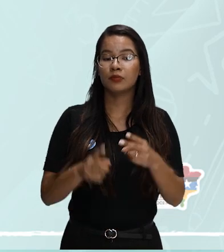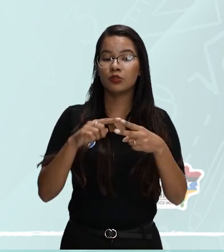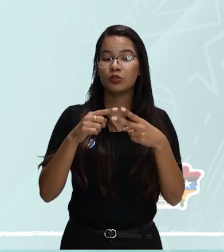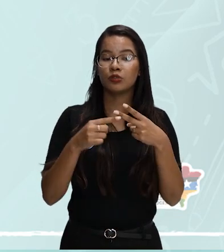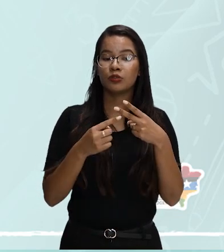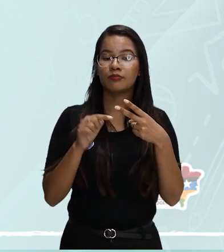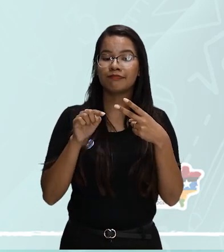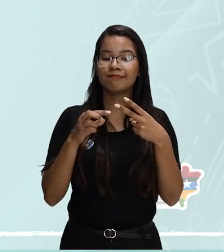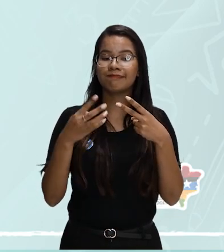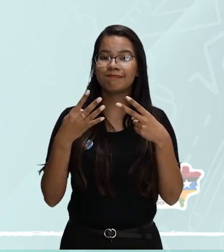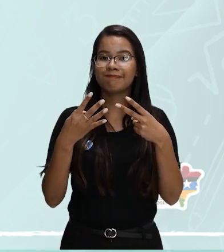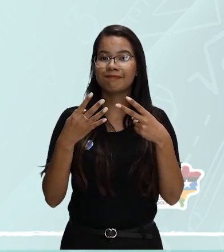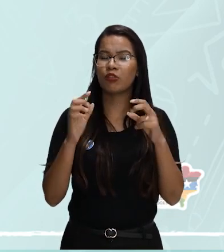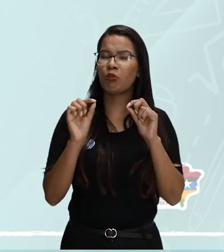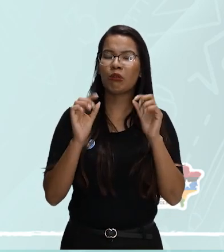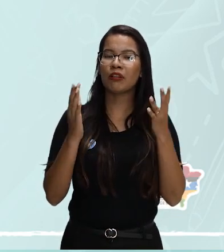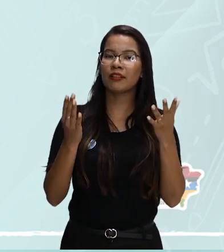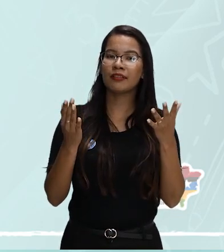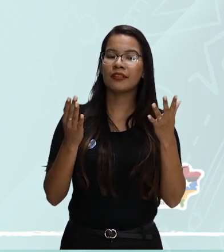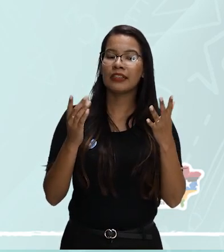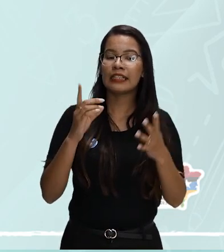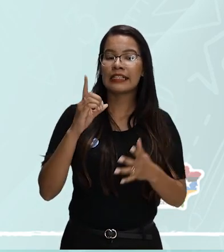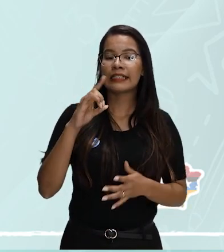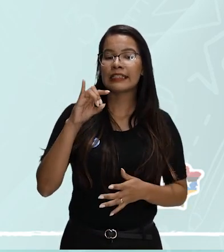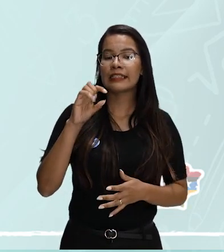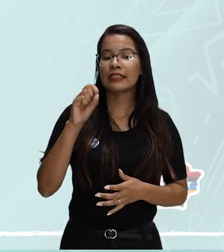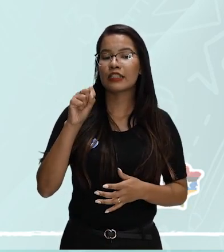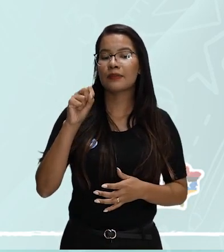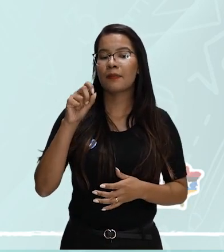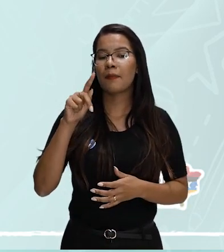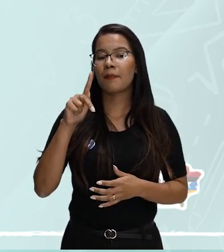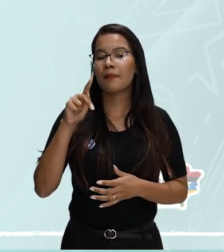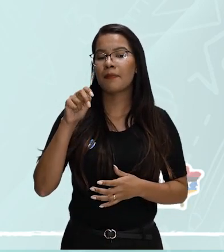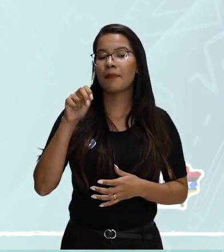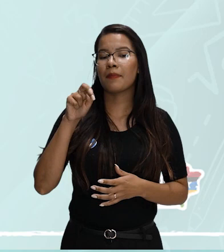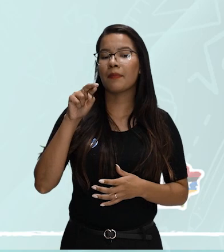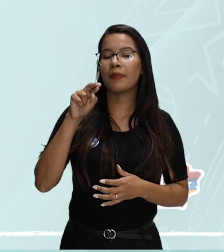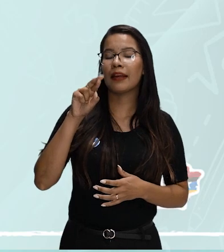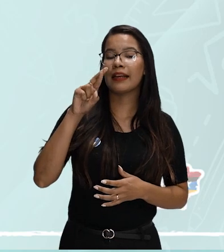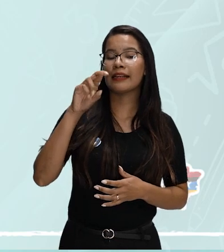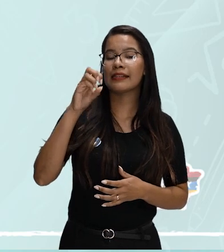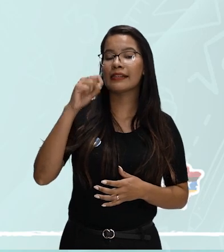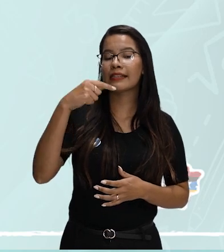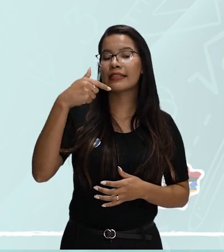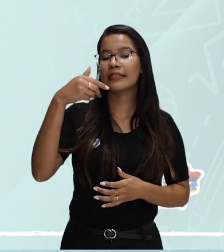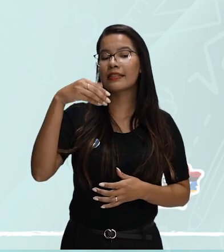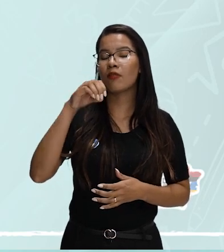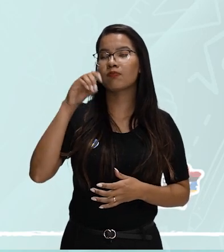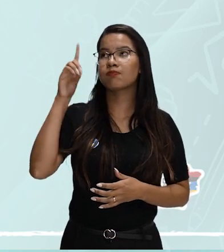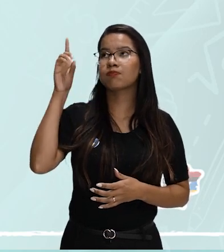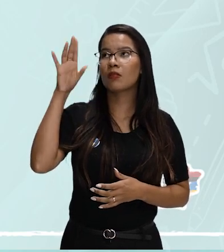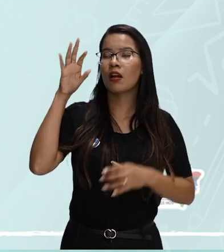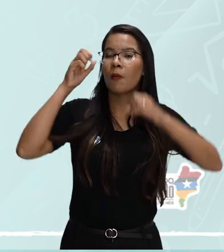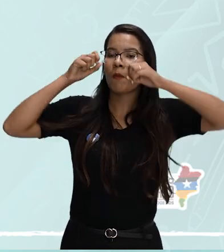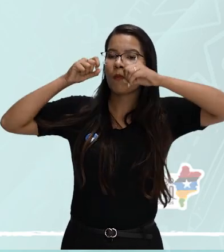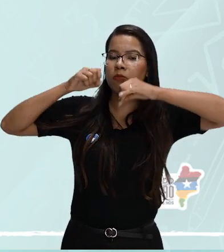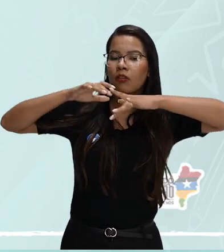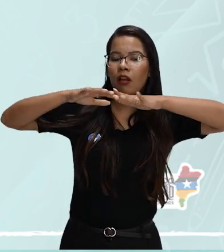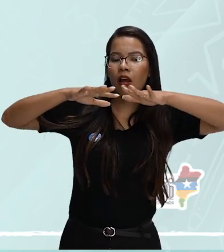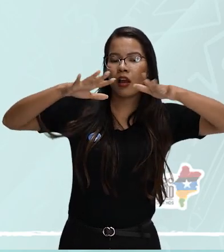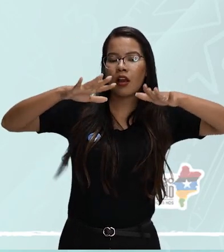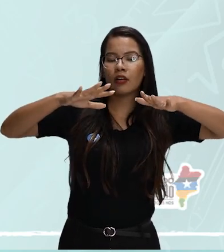2.4 é o que nós chamamos de dispersão da luz. Certo? A dispersão da luz é quando a luz